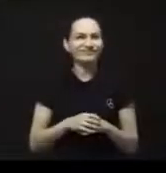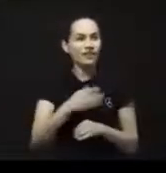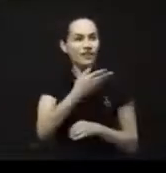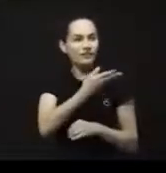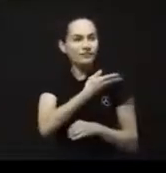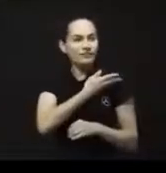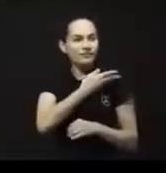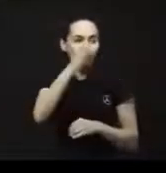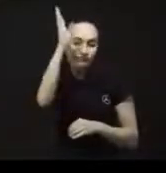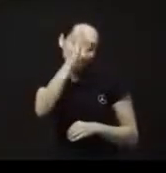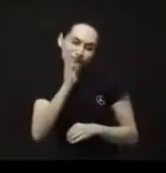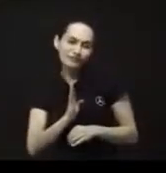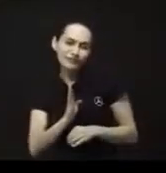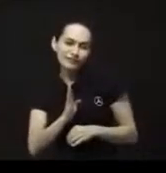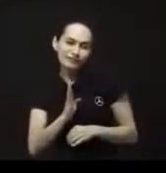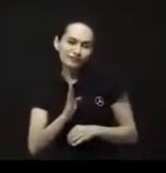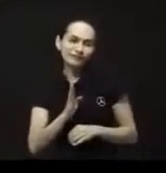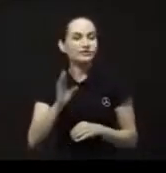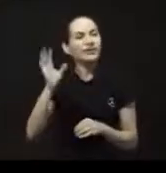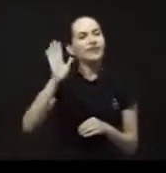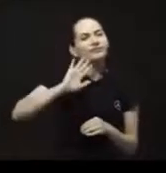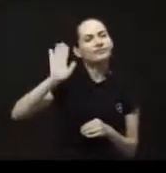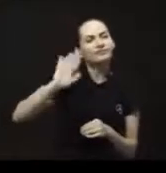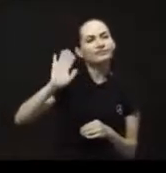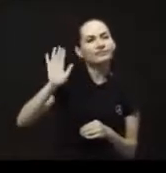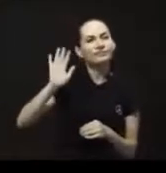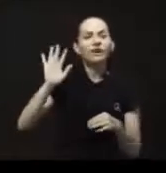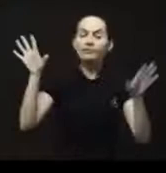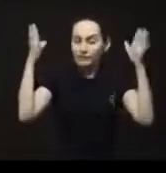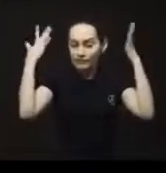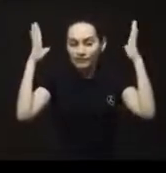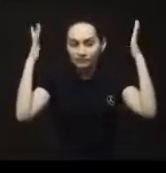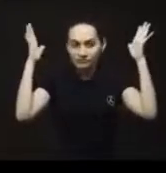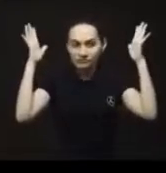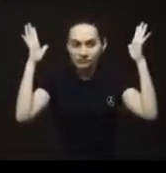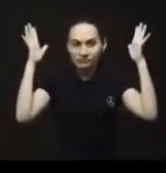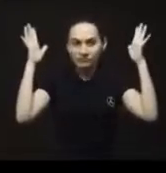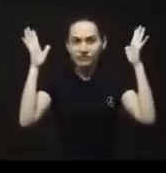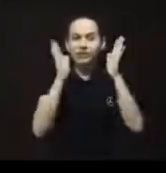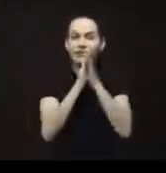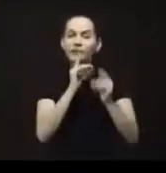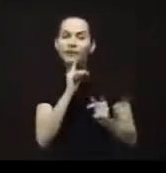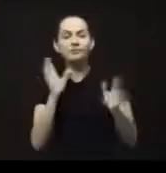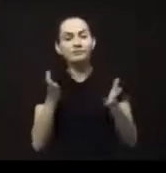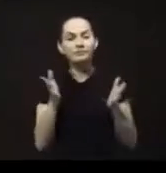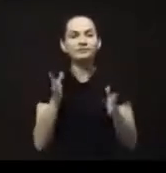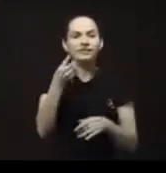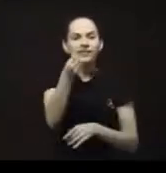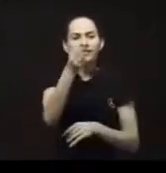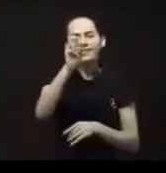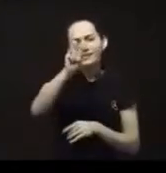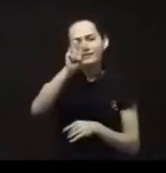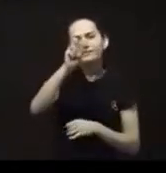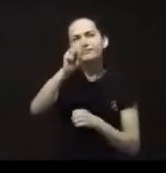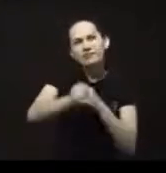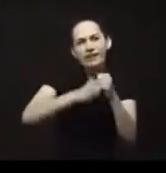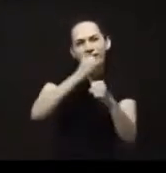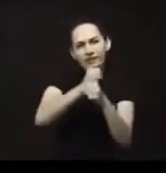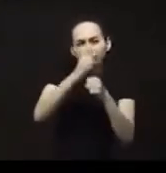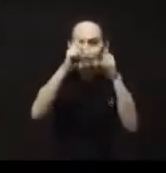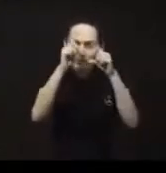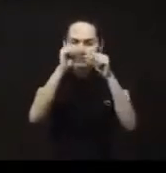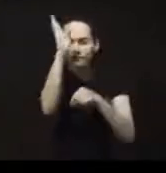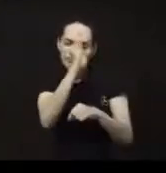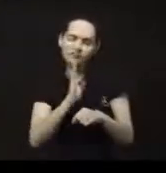Olá and they are one many many congratulations to you and we just five years of